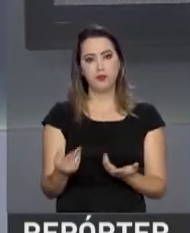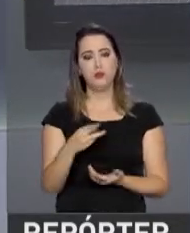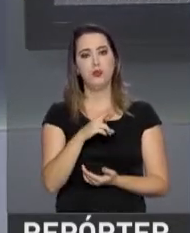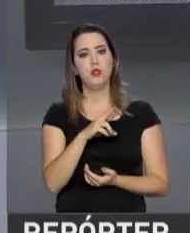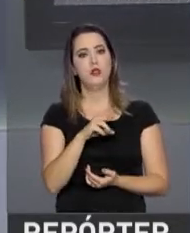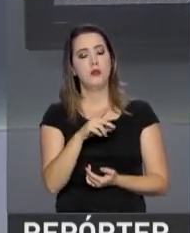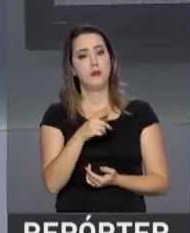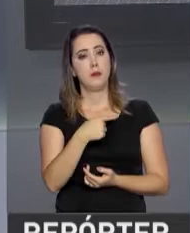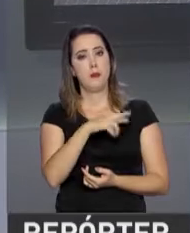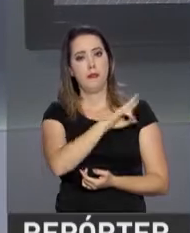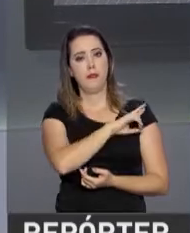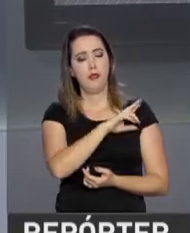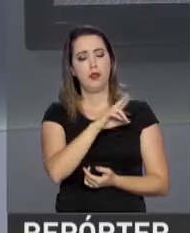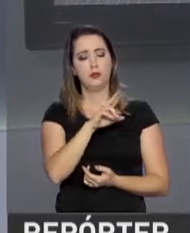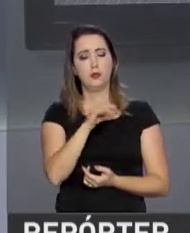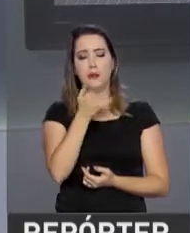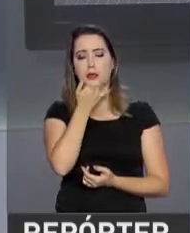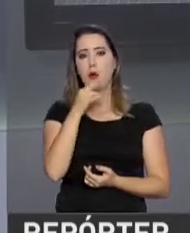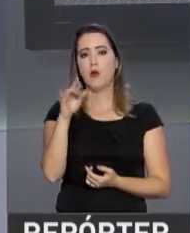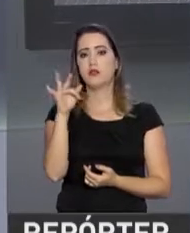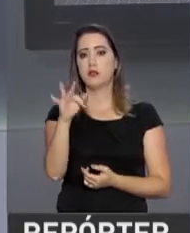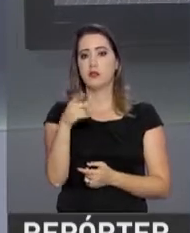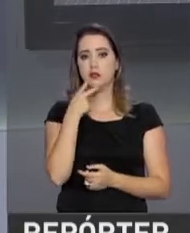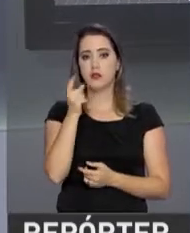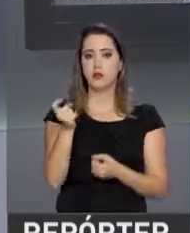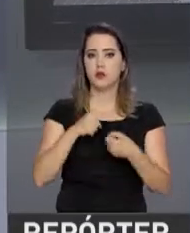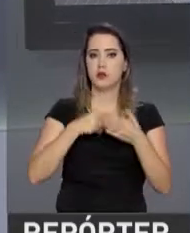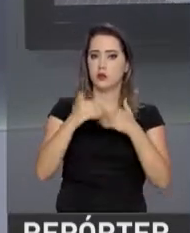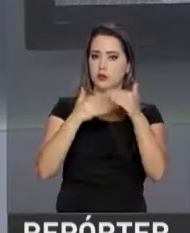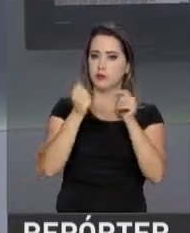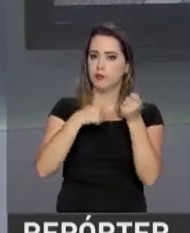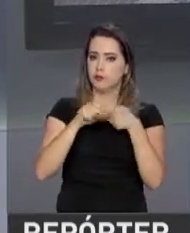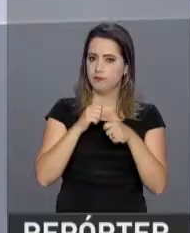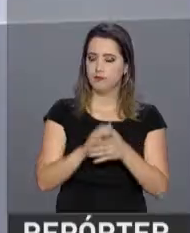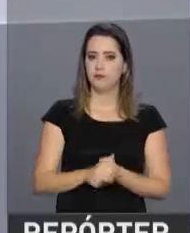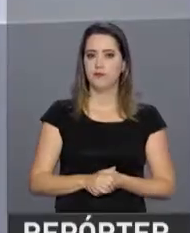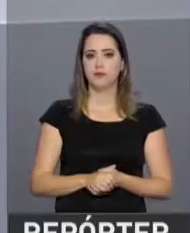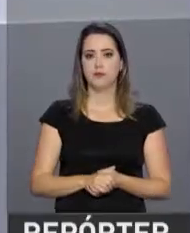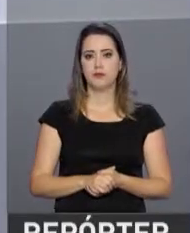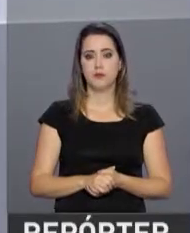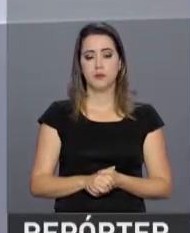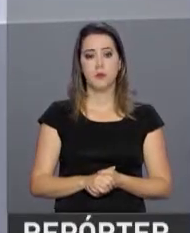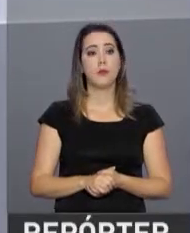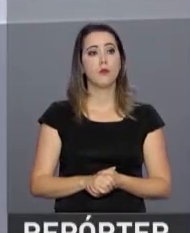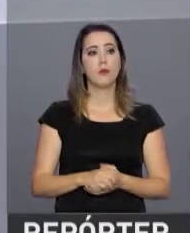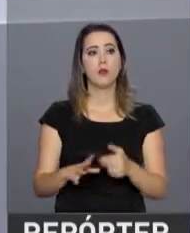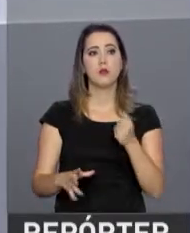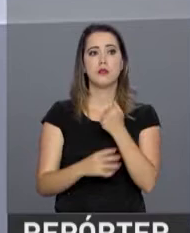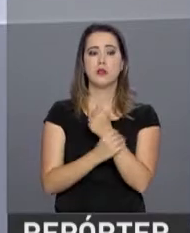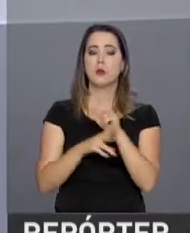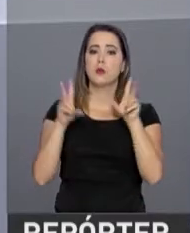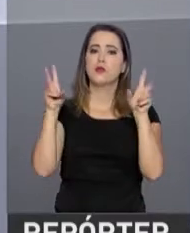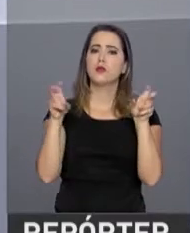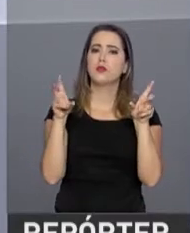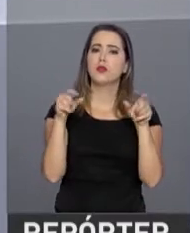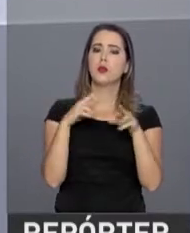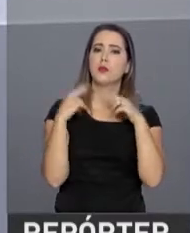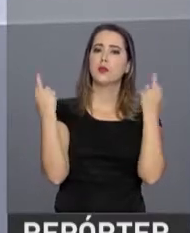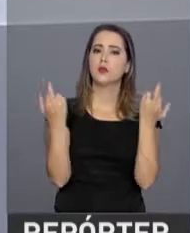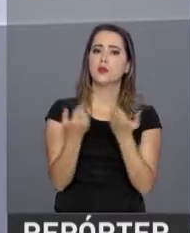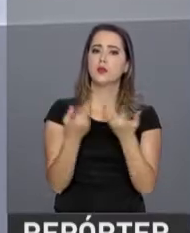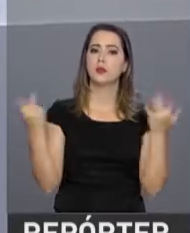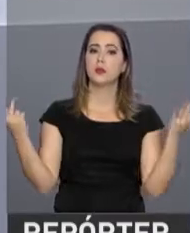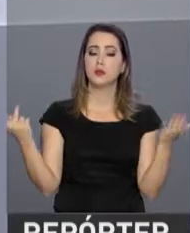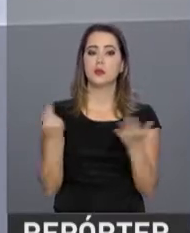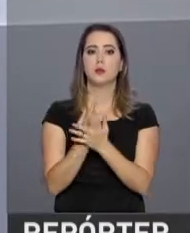Receita Federal, o resultado se deve à recuperação da atividade econômica. A segurança foi tema de uma reunião